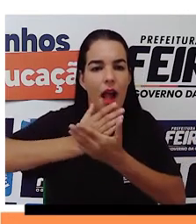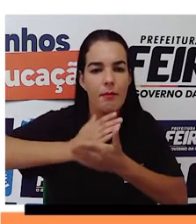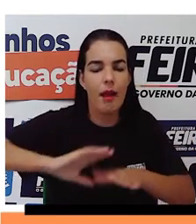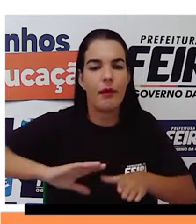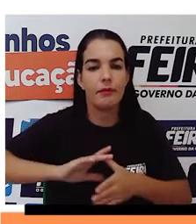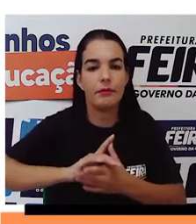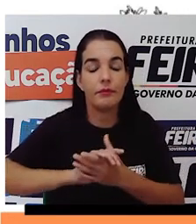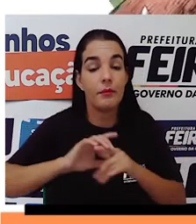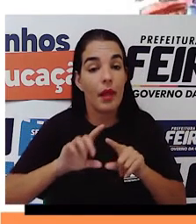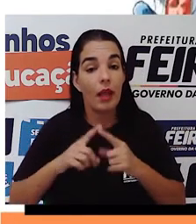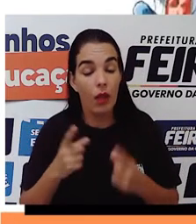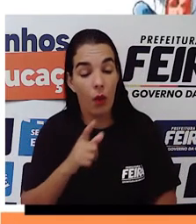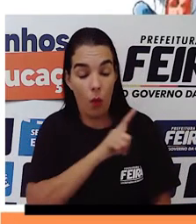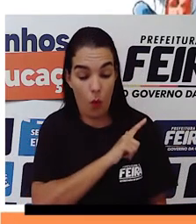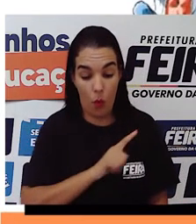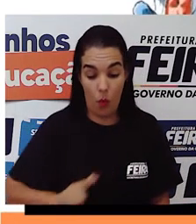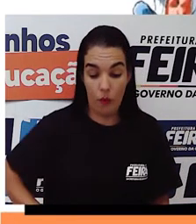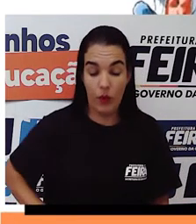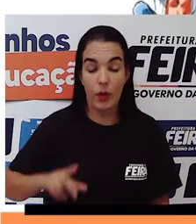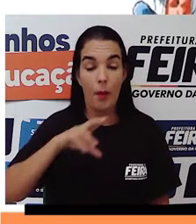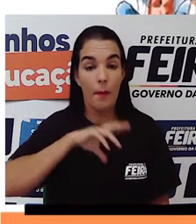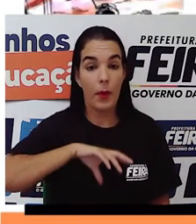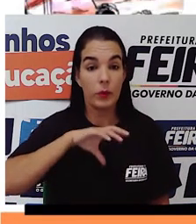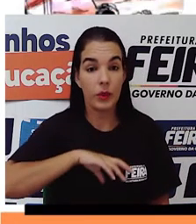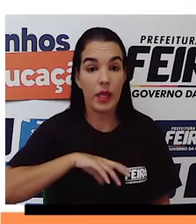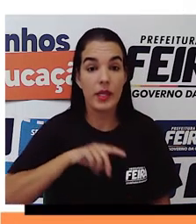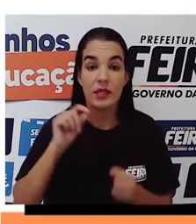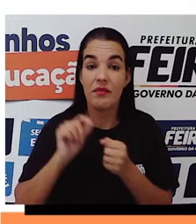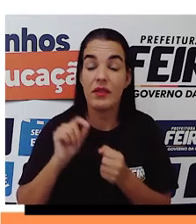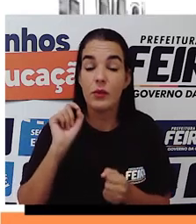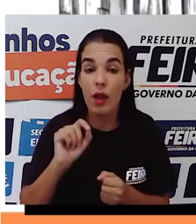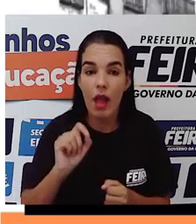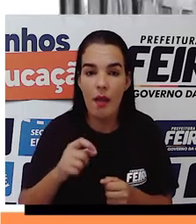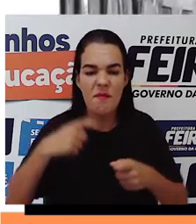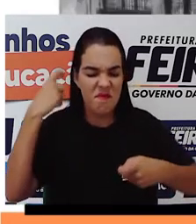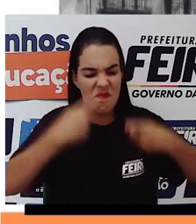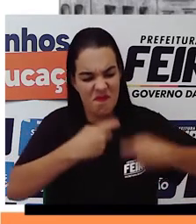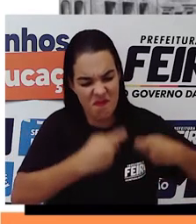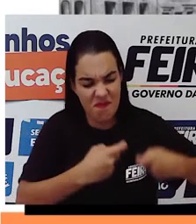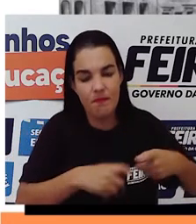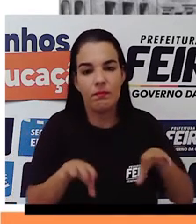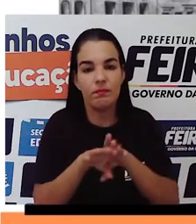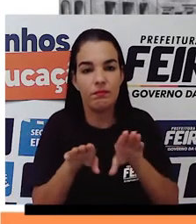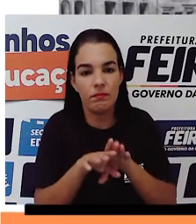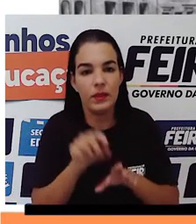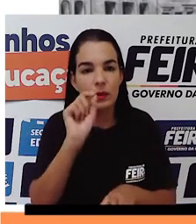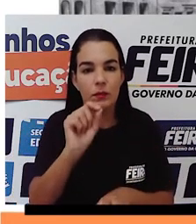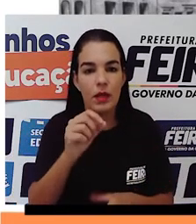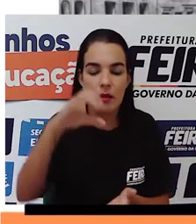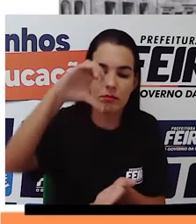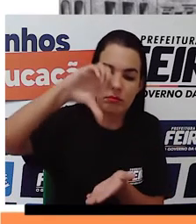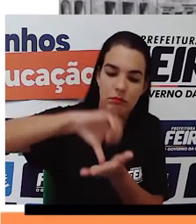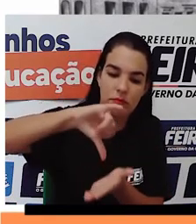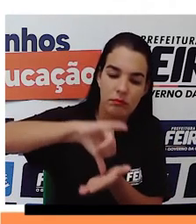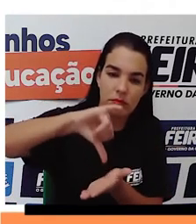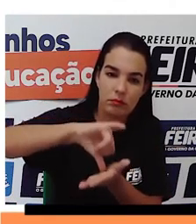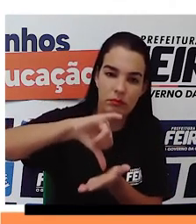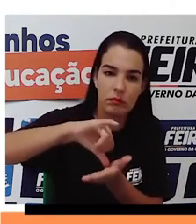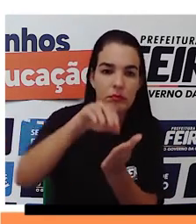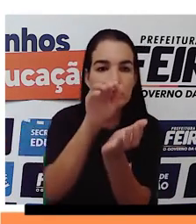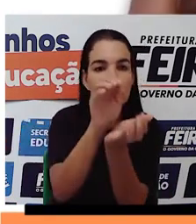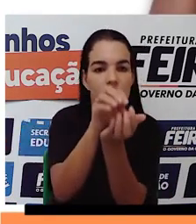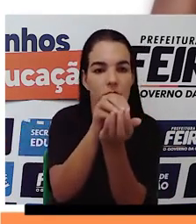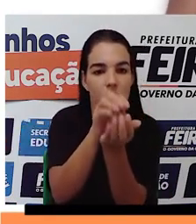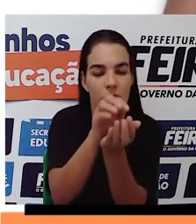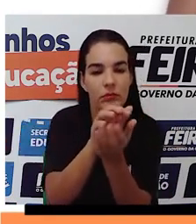governo português reprimiu a revolta com muita violência e elevou Recife à condição de capital de Pernambuco.